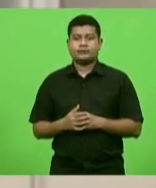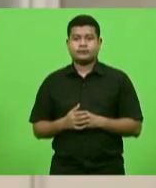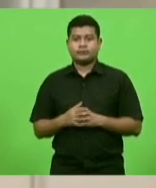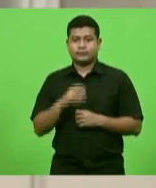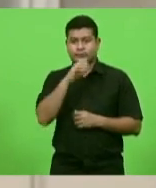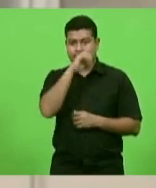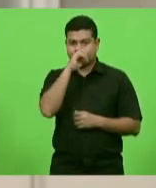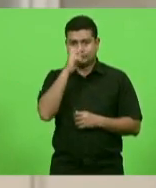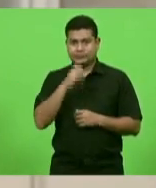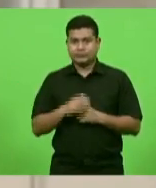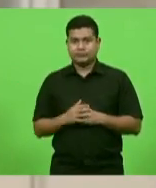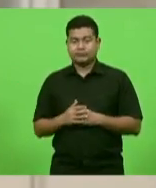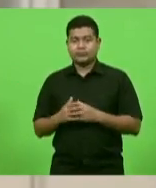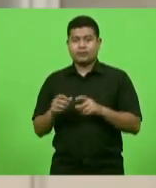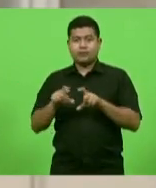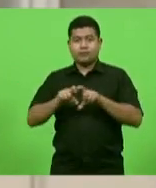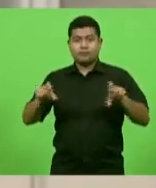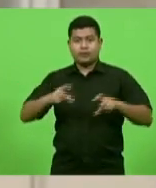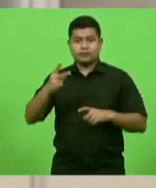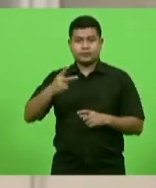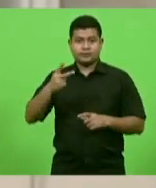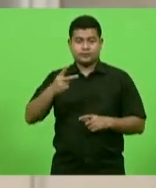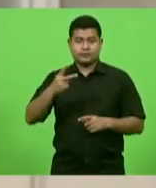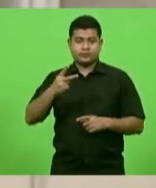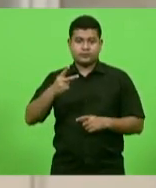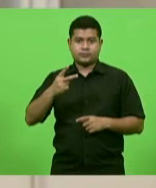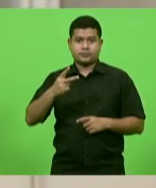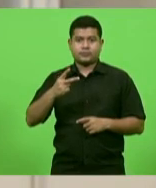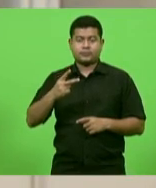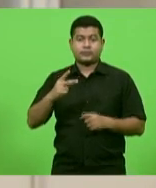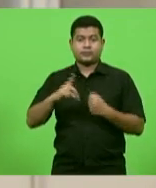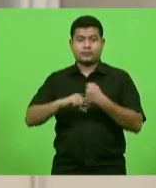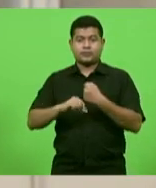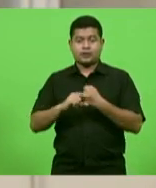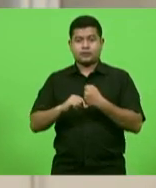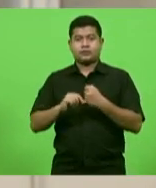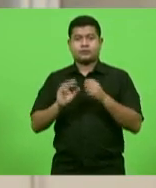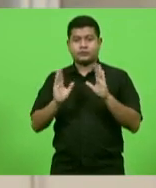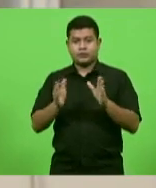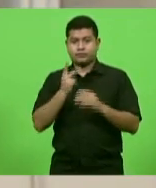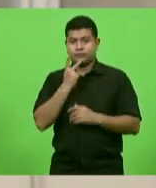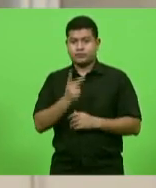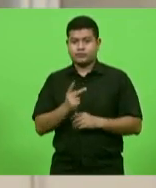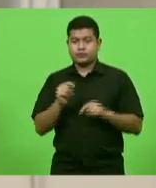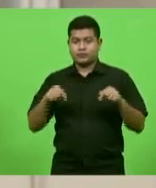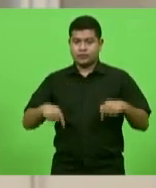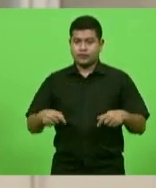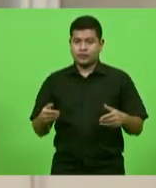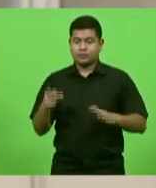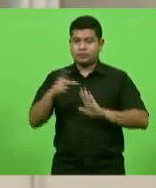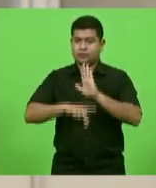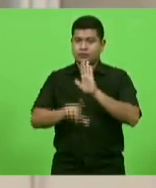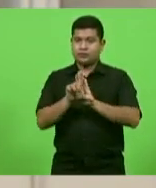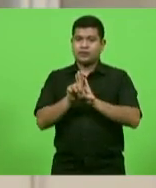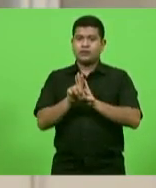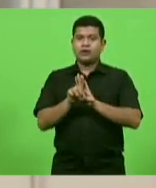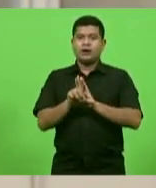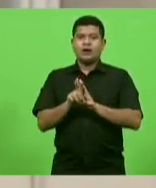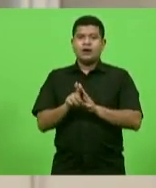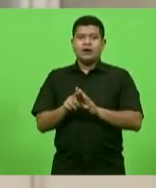e não obstante o parágrafo segundo do artigo citado do projeto de lei